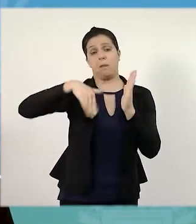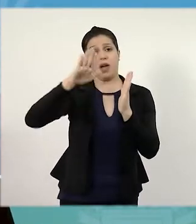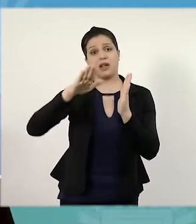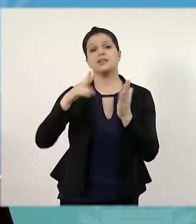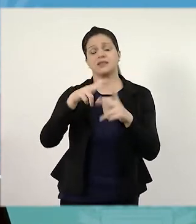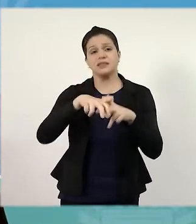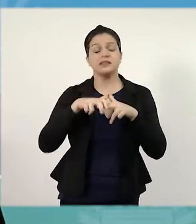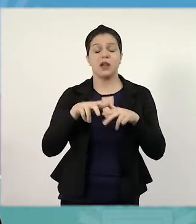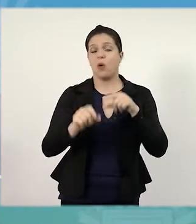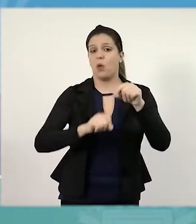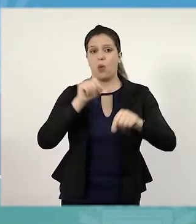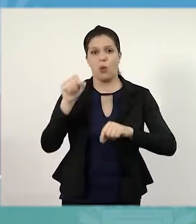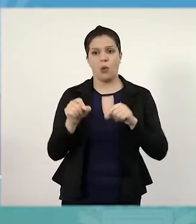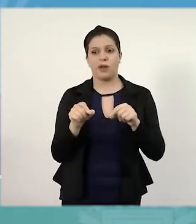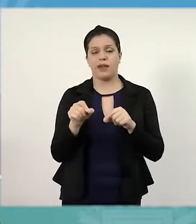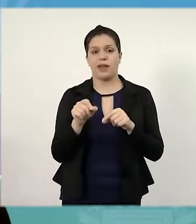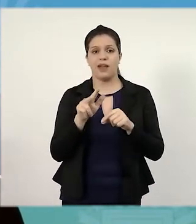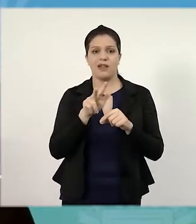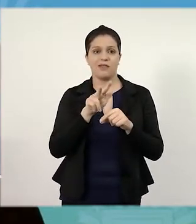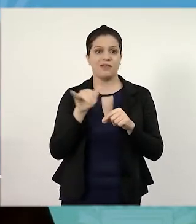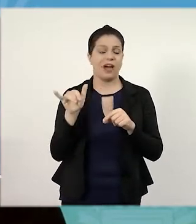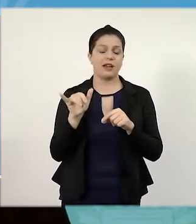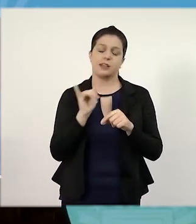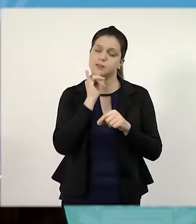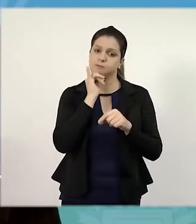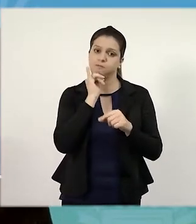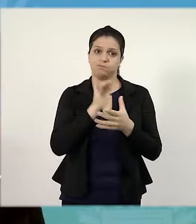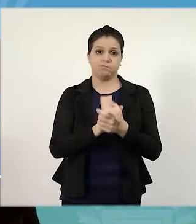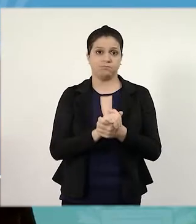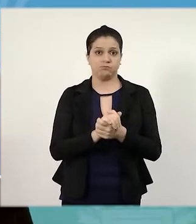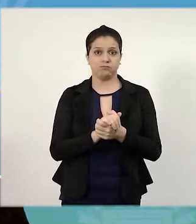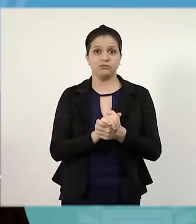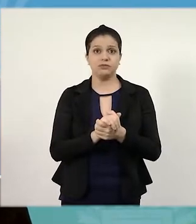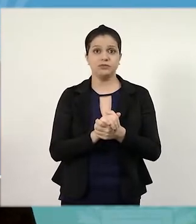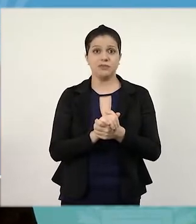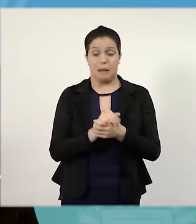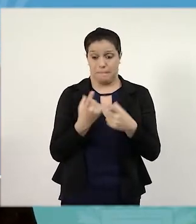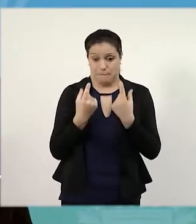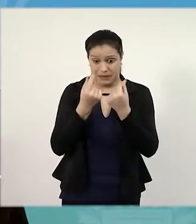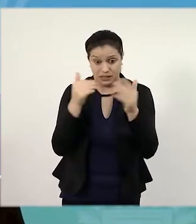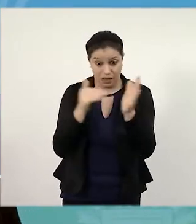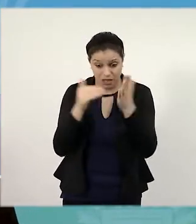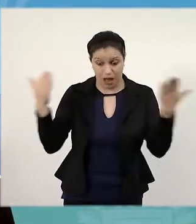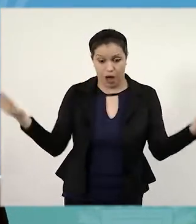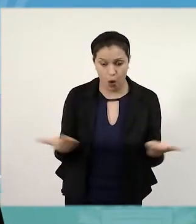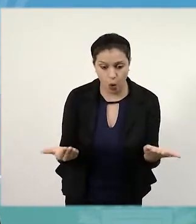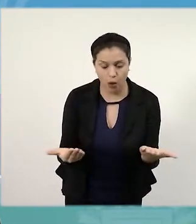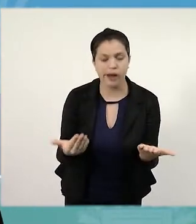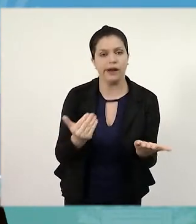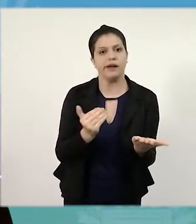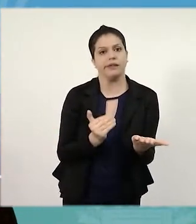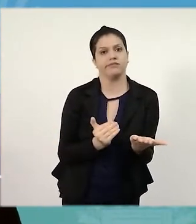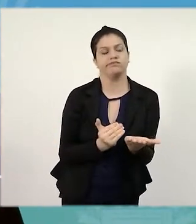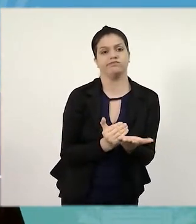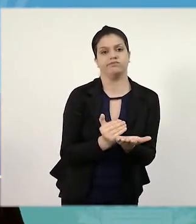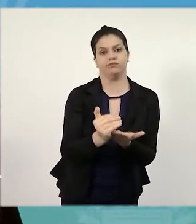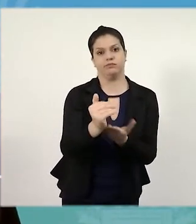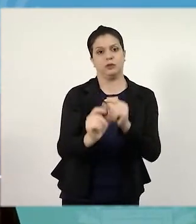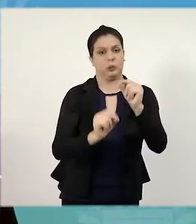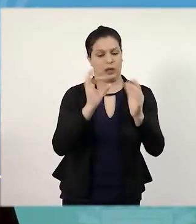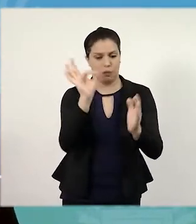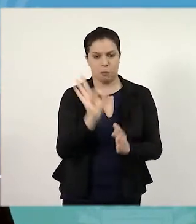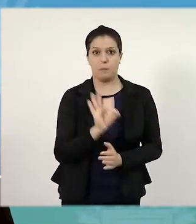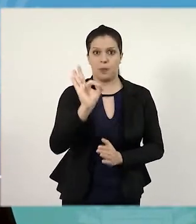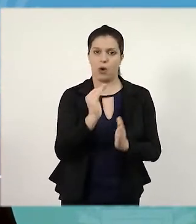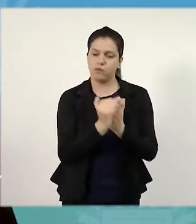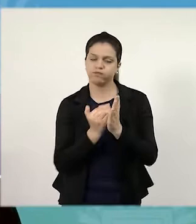nós deixaremos de ter um patamar de preços, né, que estavam sendo praticados até o momento, e a partir de agora com